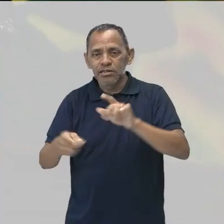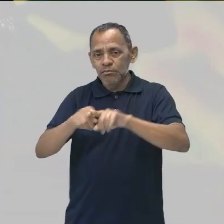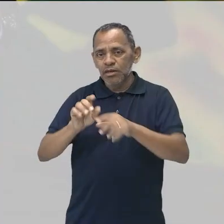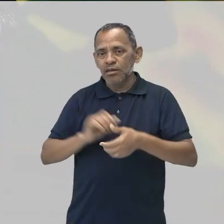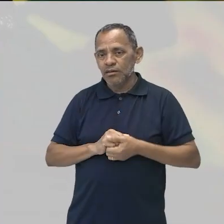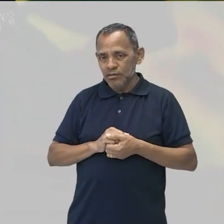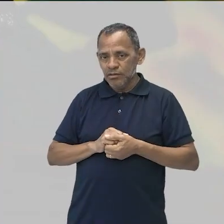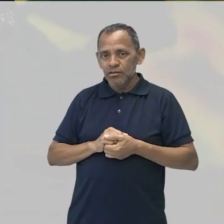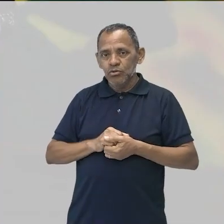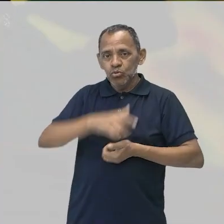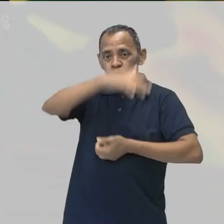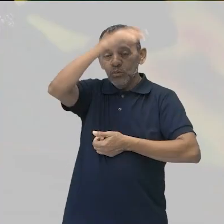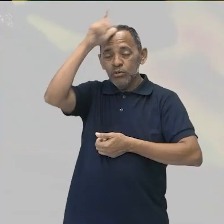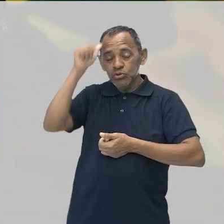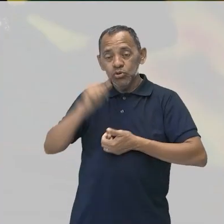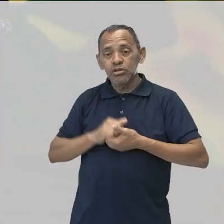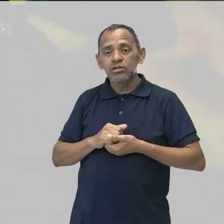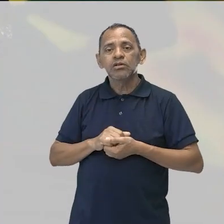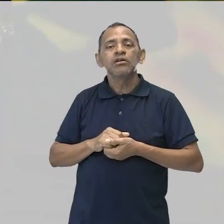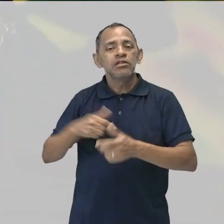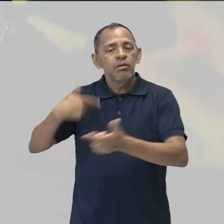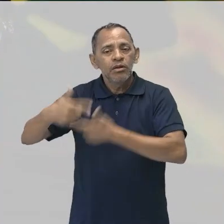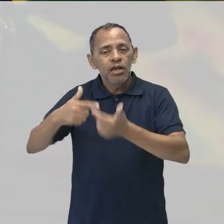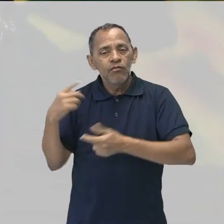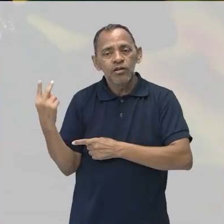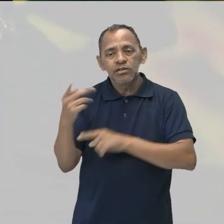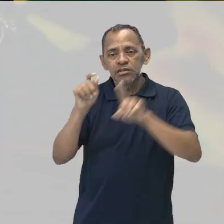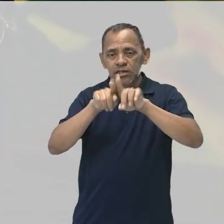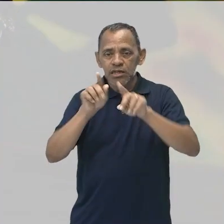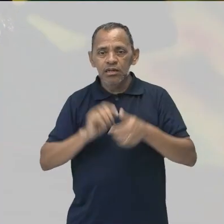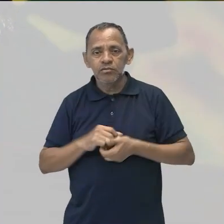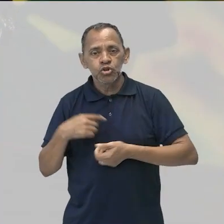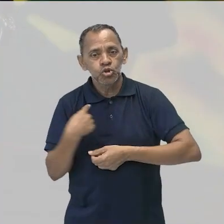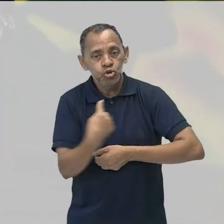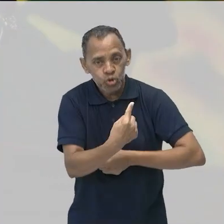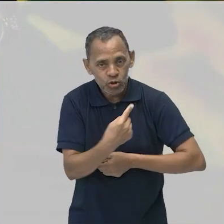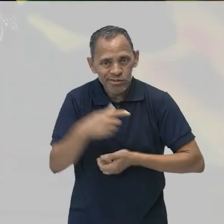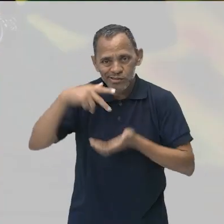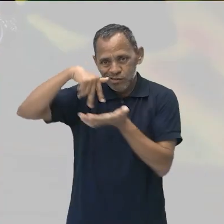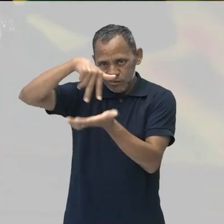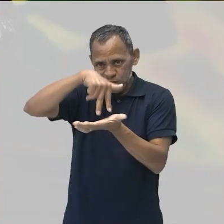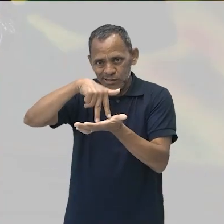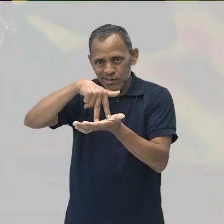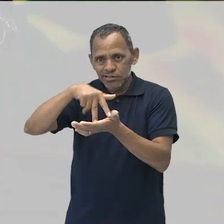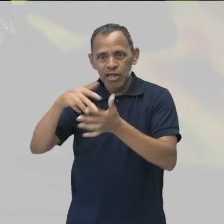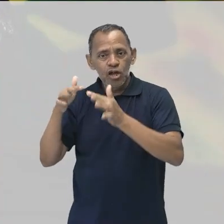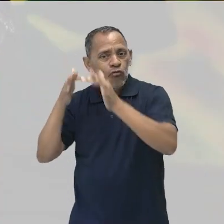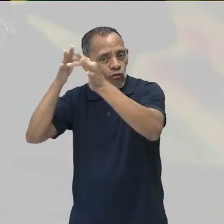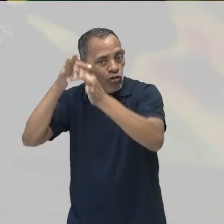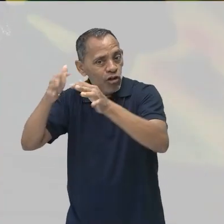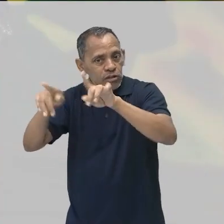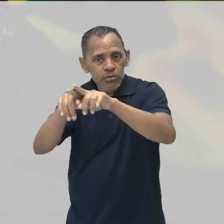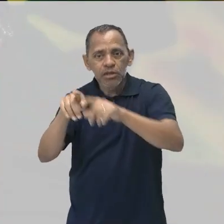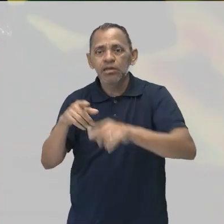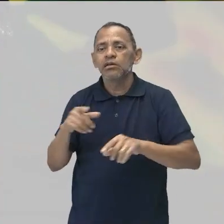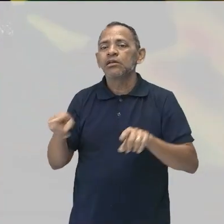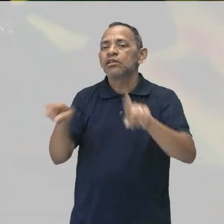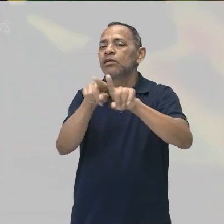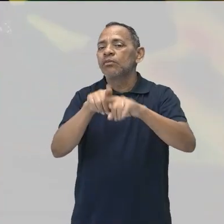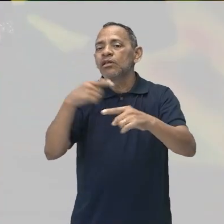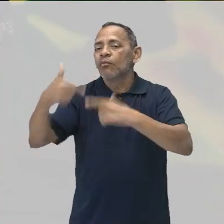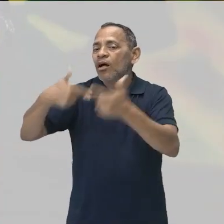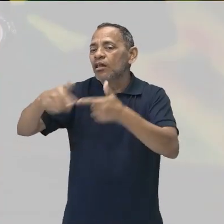que apesar de trabalhar a valorização das nossas danças folclóricas, ele também trabalha essa linguagem da